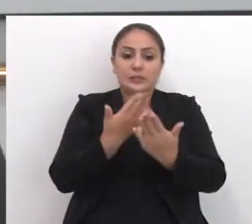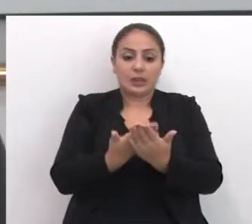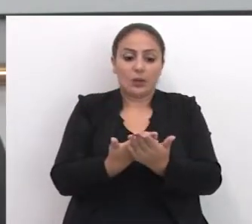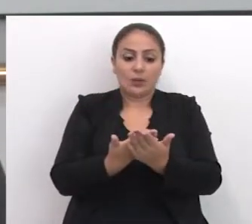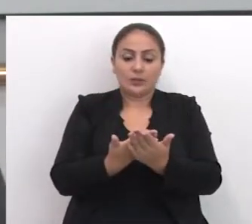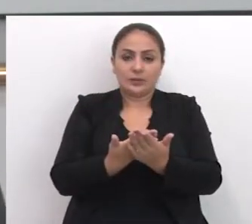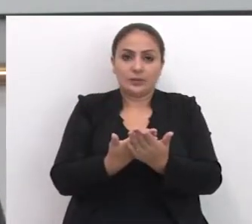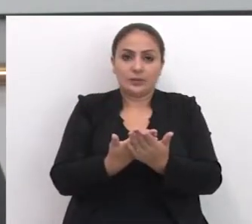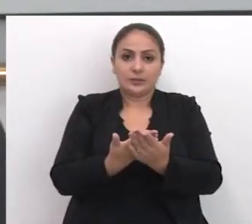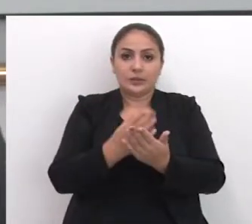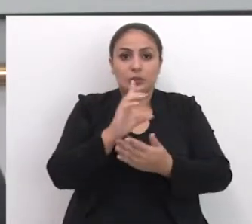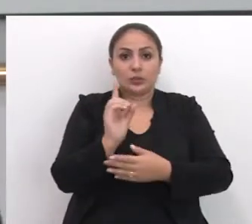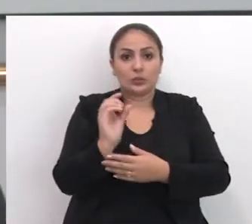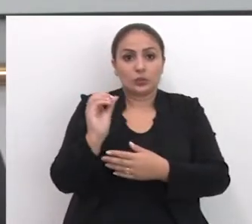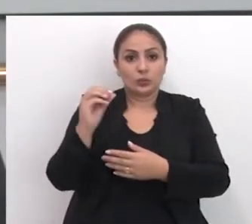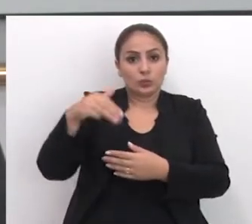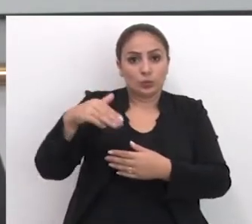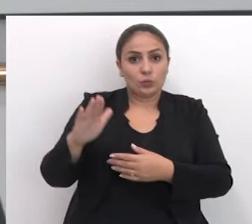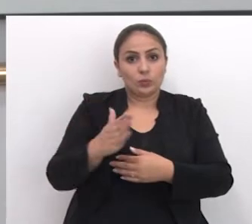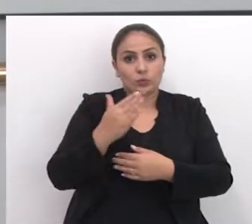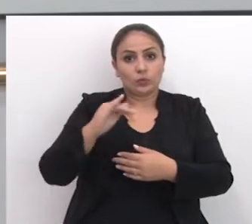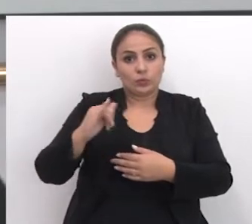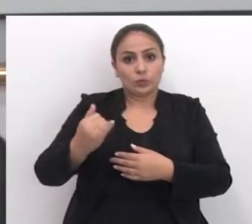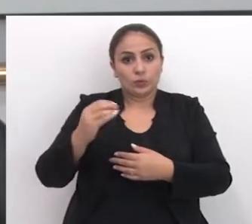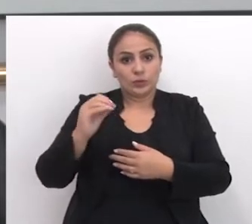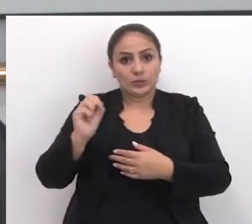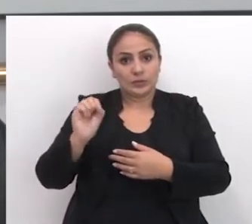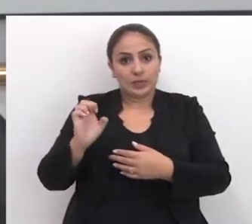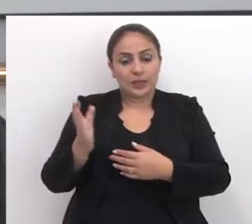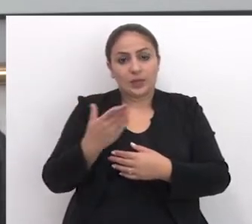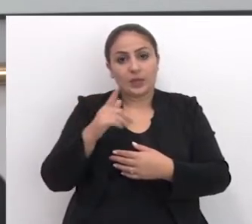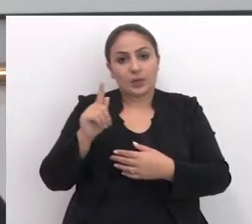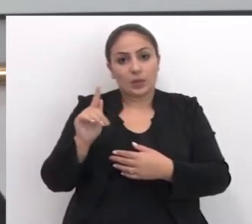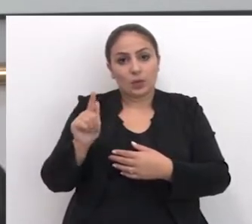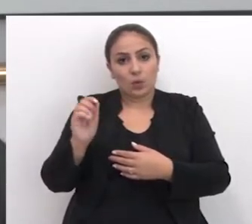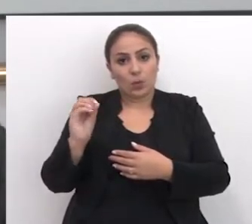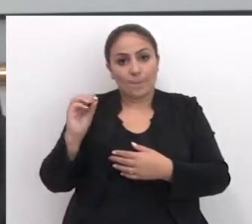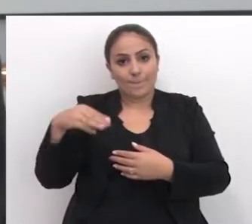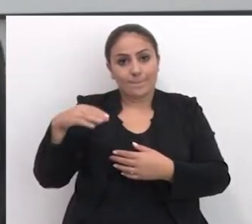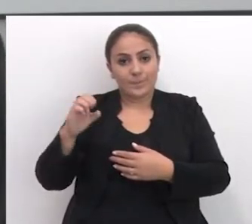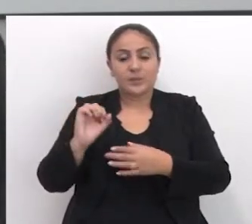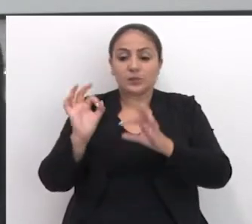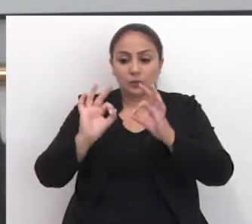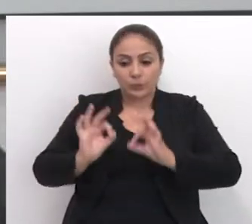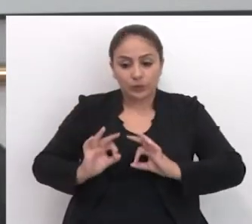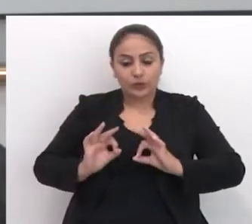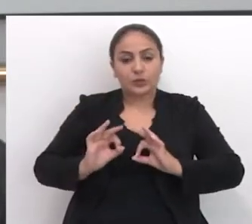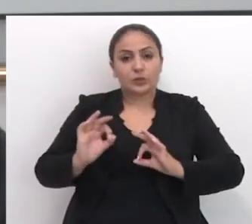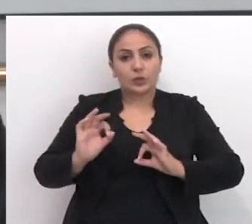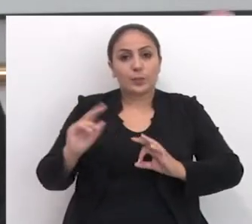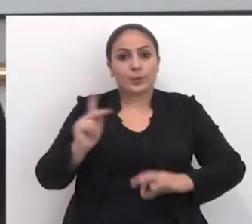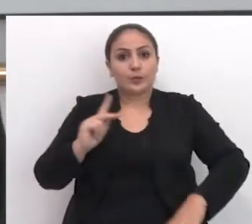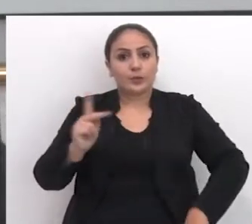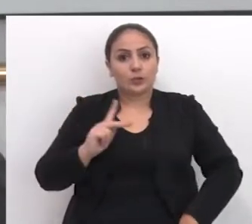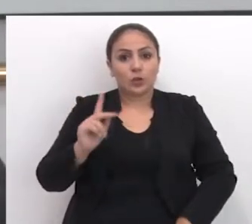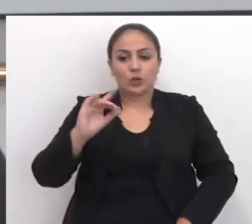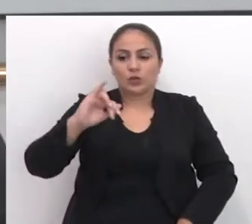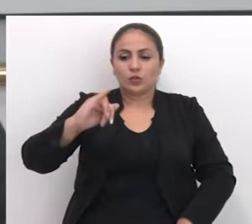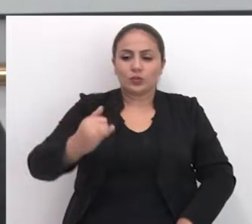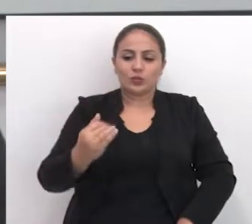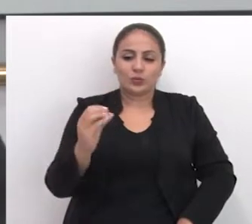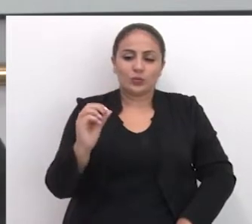escola, né, Dom José Gomes, lá da Santa Rita, e esse projeto do professor Jonas. O diretor Jonas